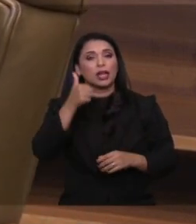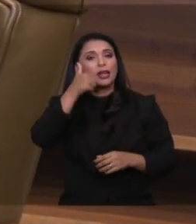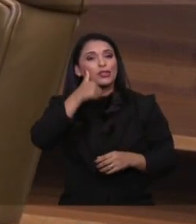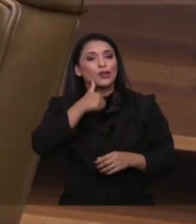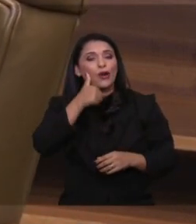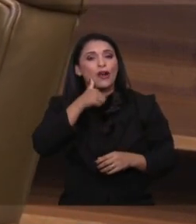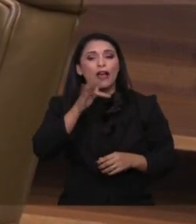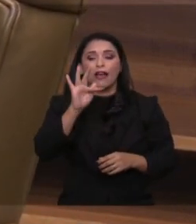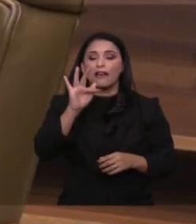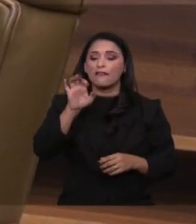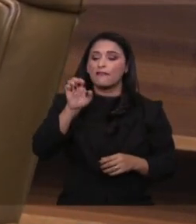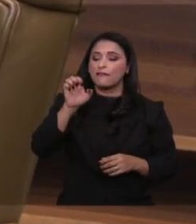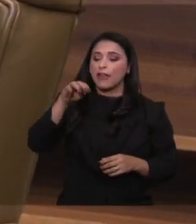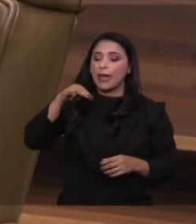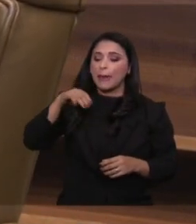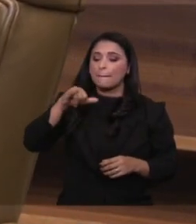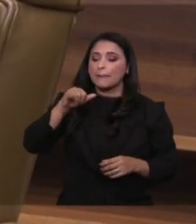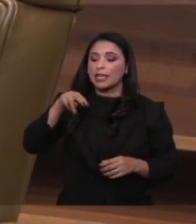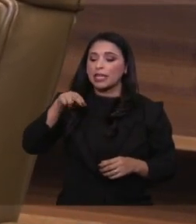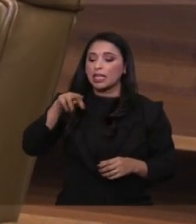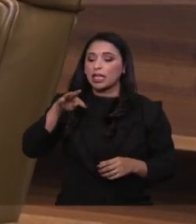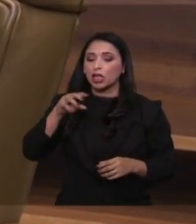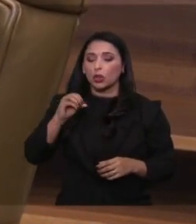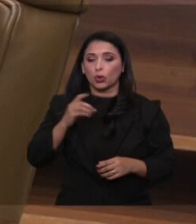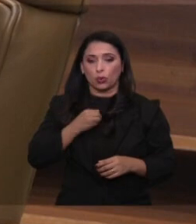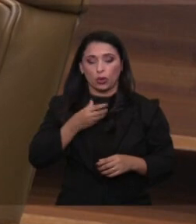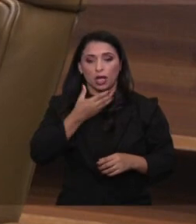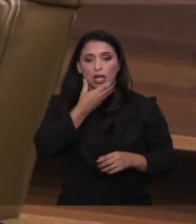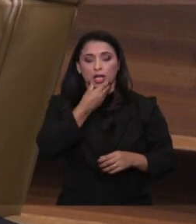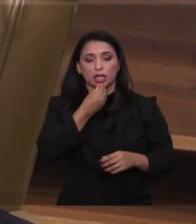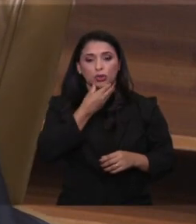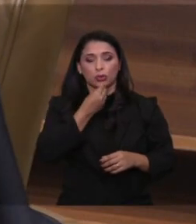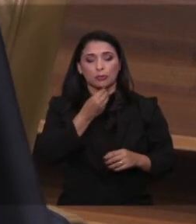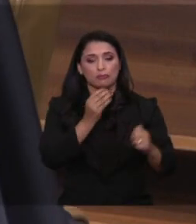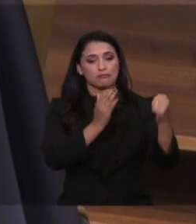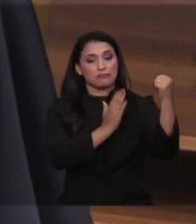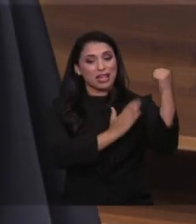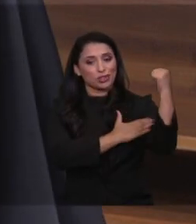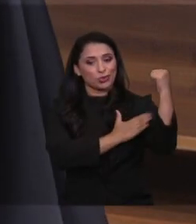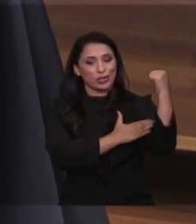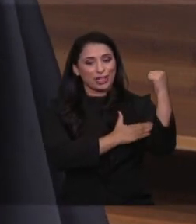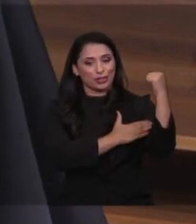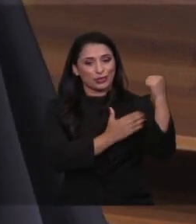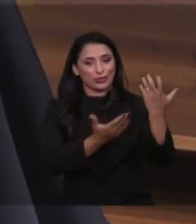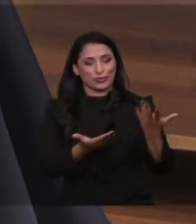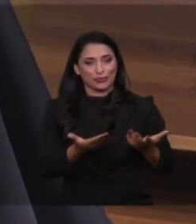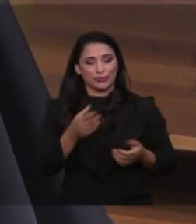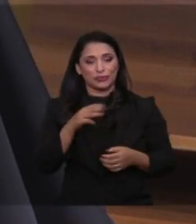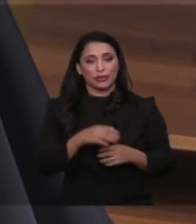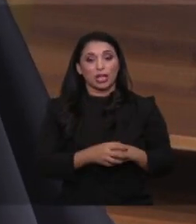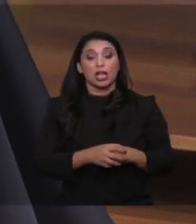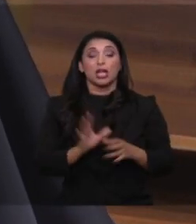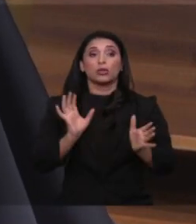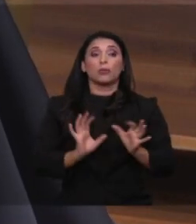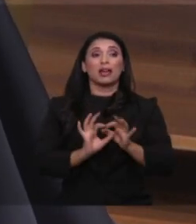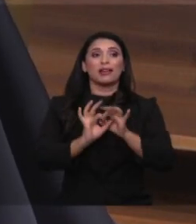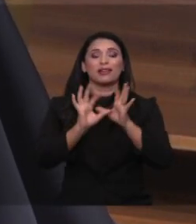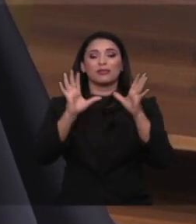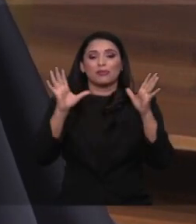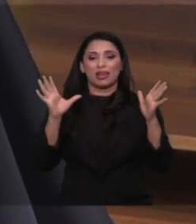para com o masculino. E tem que ser olhada com a ideia de uma